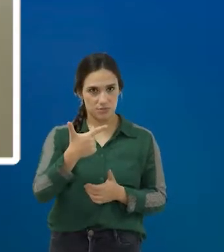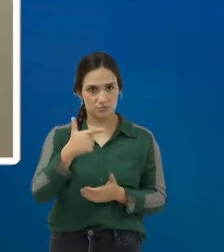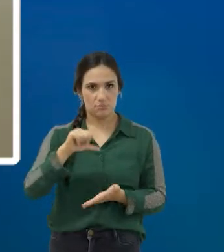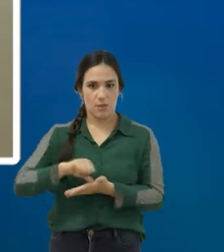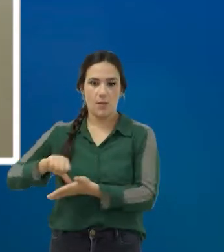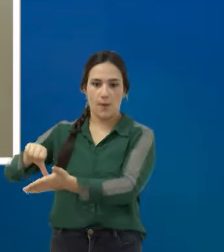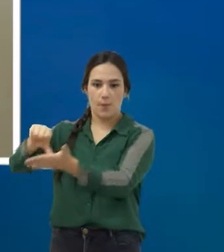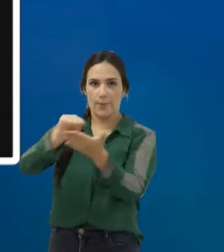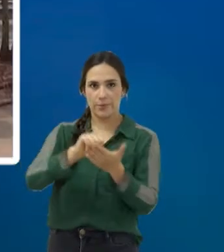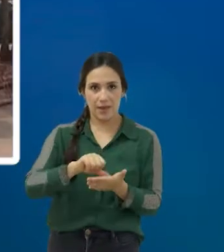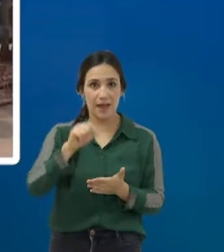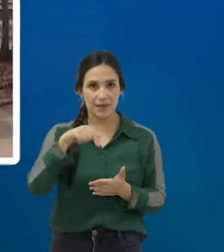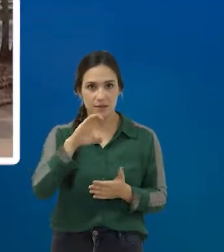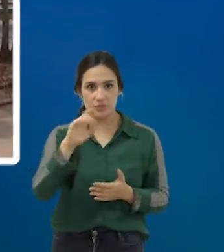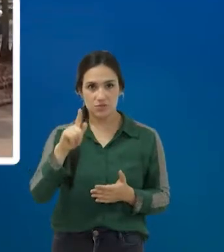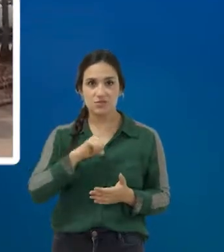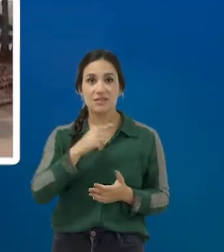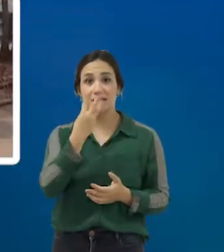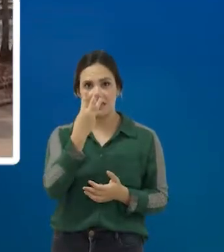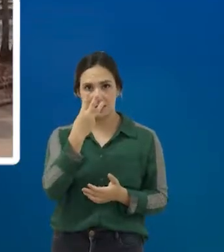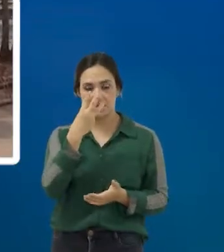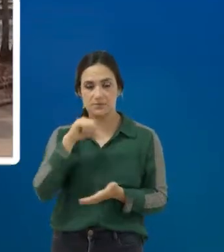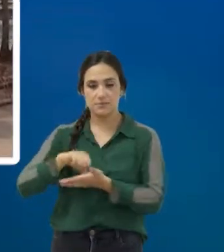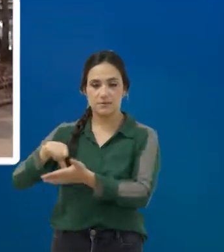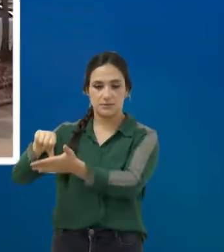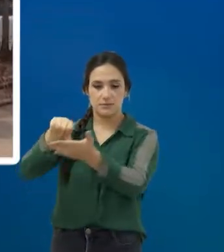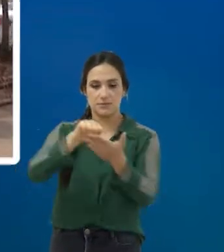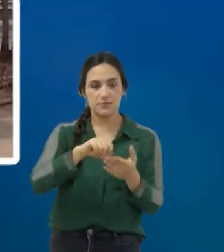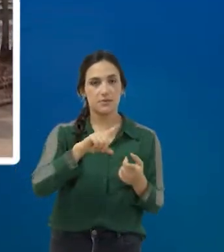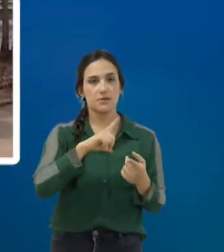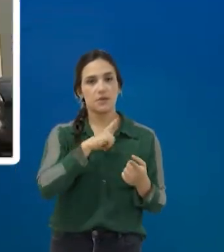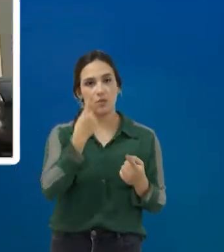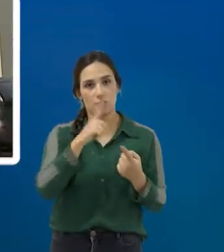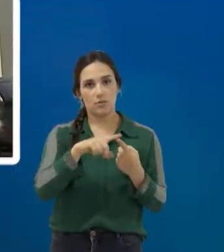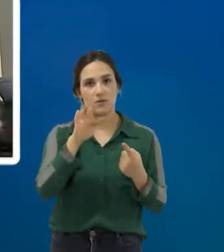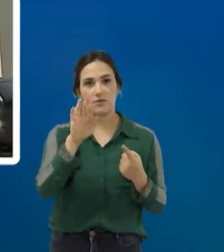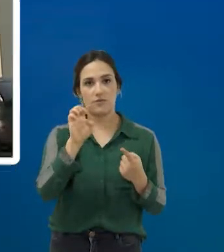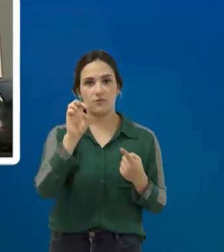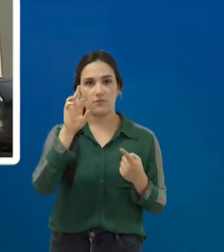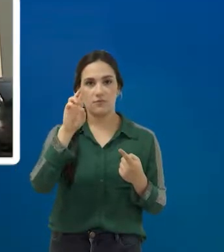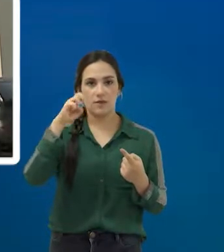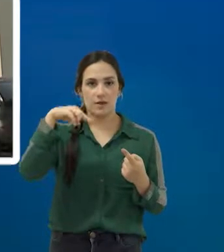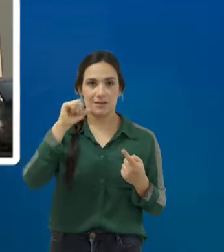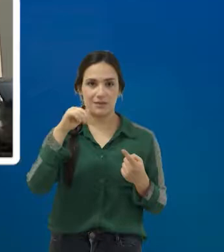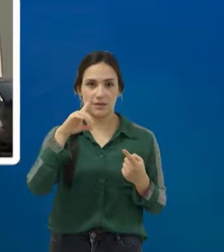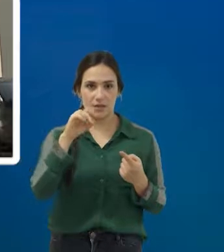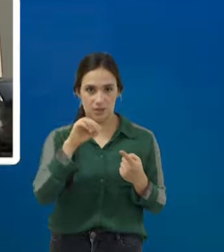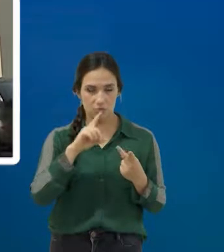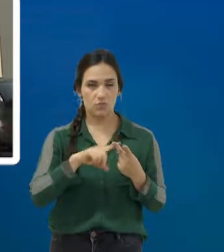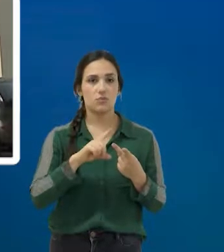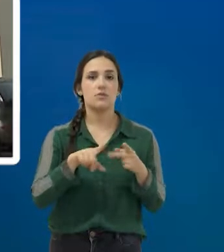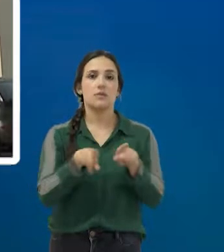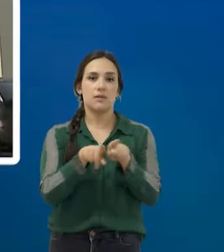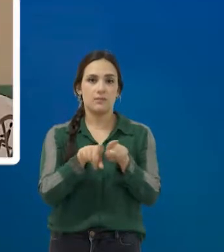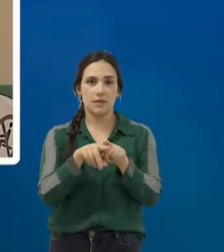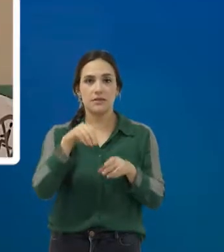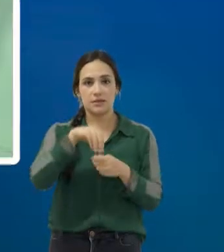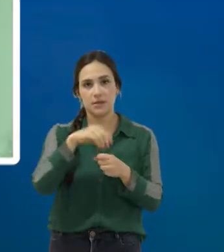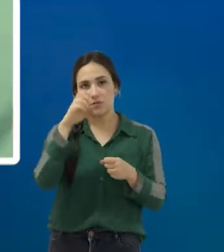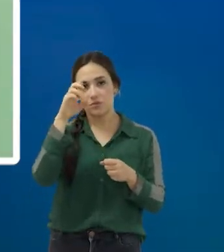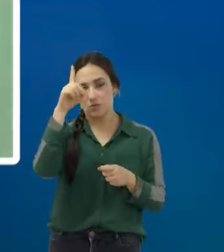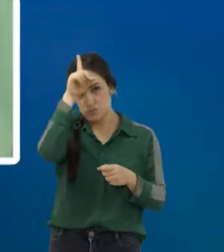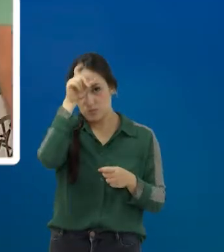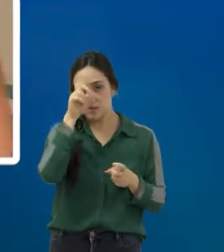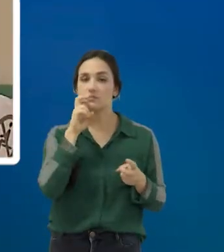como eu falei. Aqui em Campo Grande são 3, na Avenida Fernando Corrêa da Costa, 1304, lá na Santa Casa,